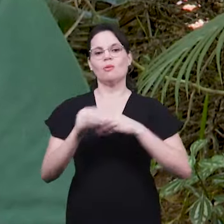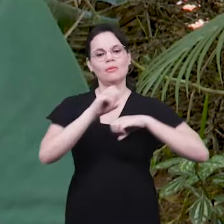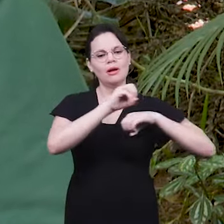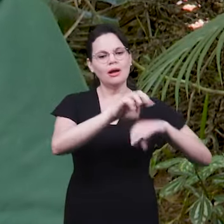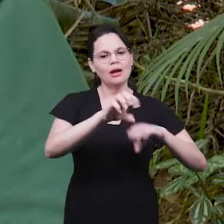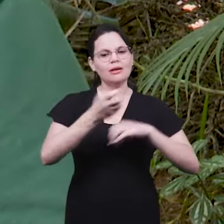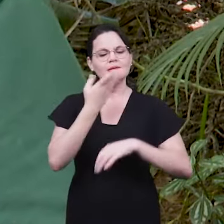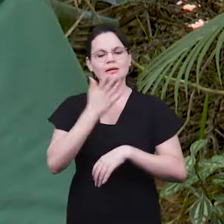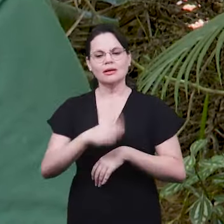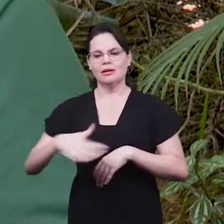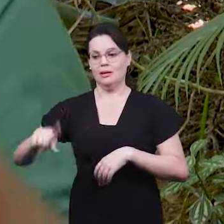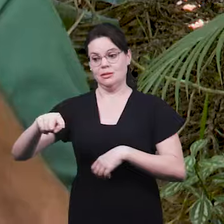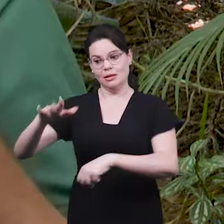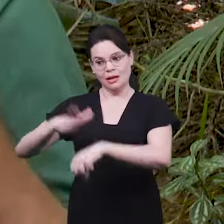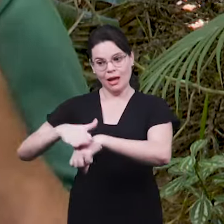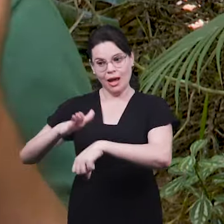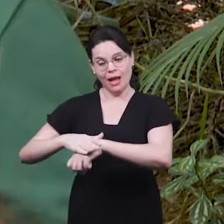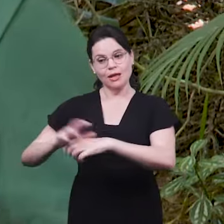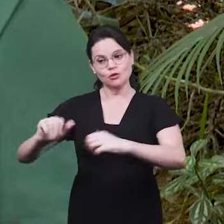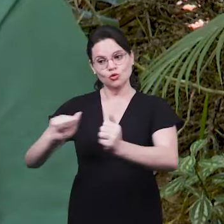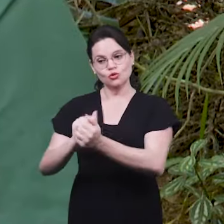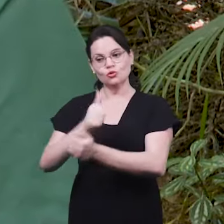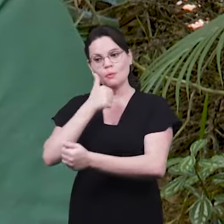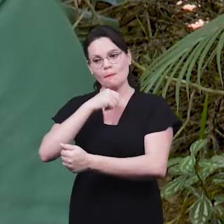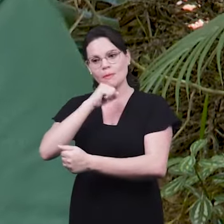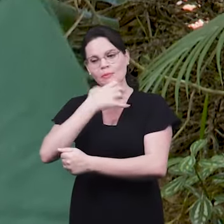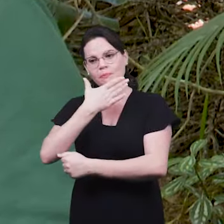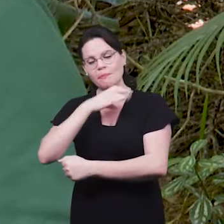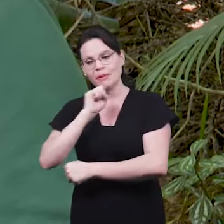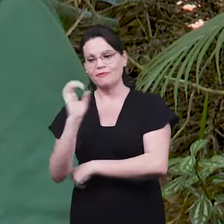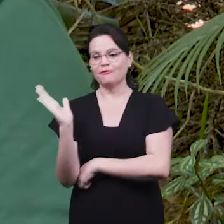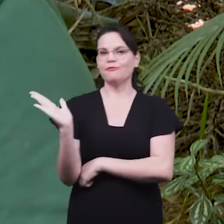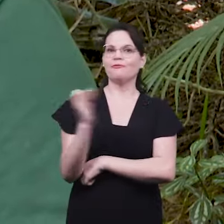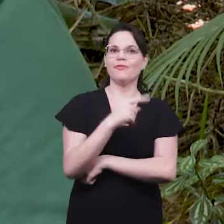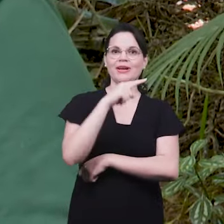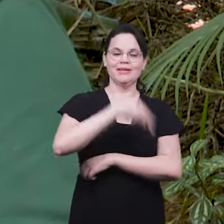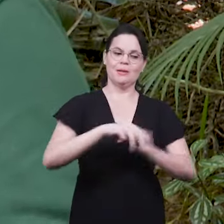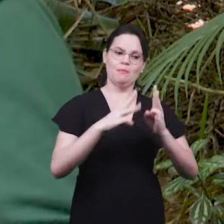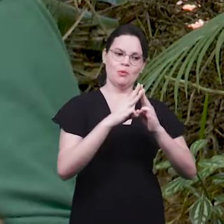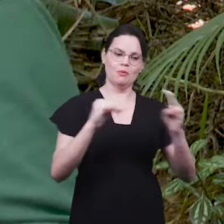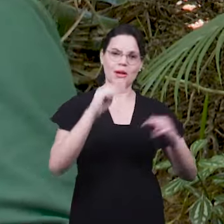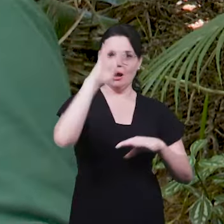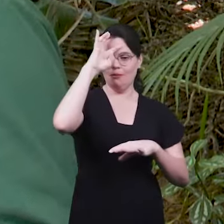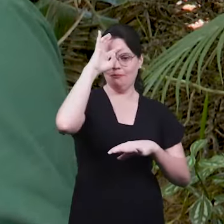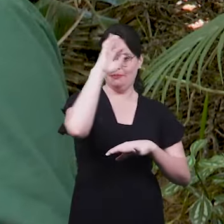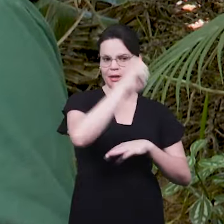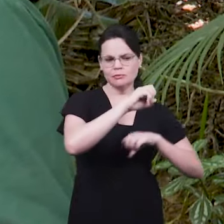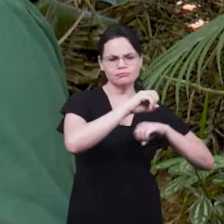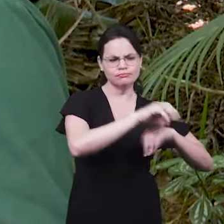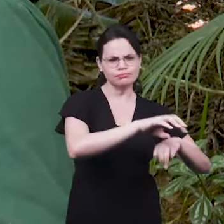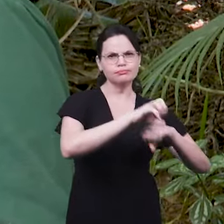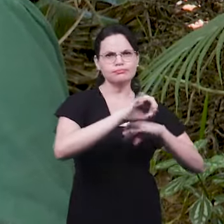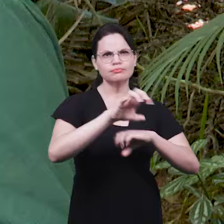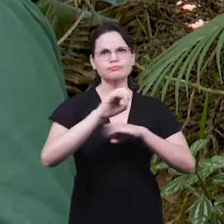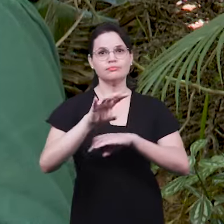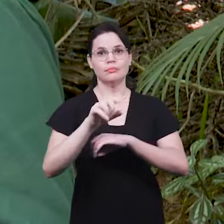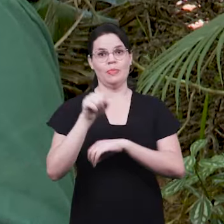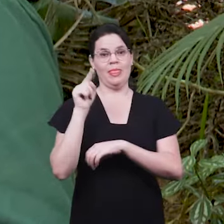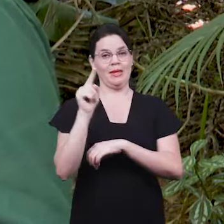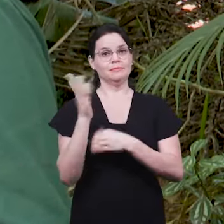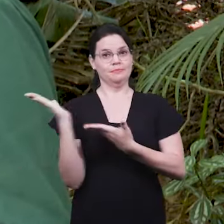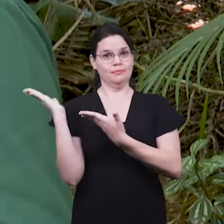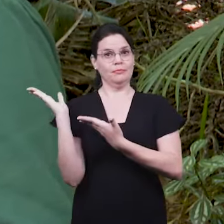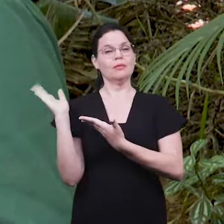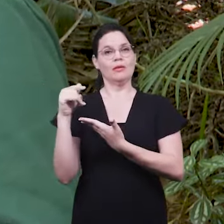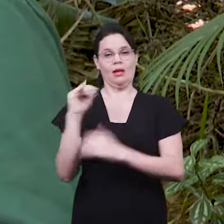que elas, os pais, vêm para aprender conosco. Essa planta, a gente utiliza ela de um